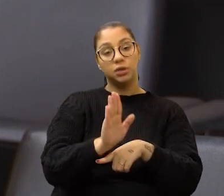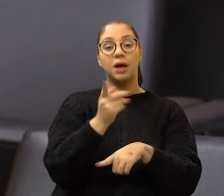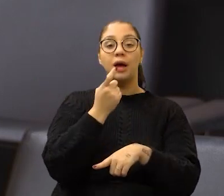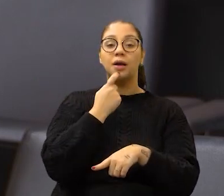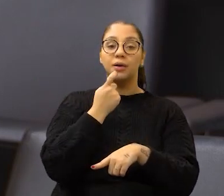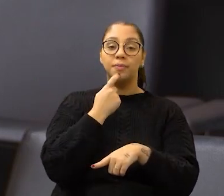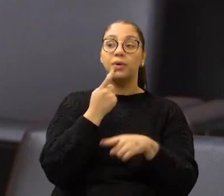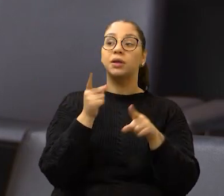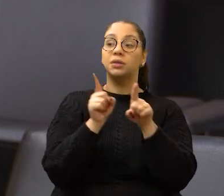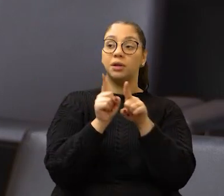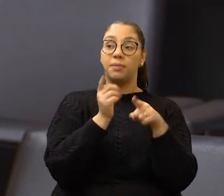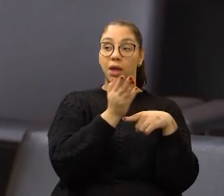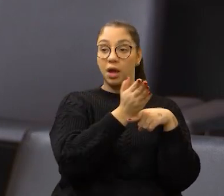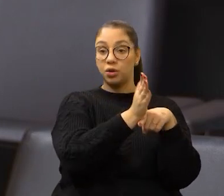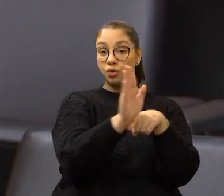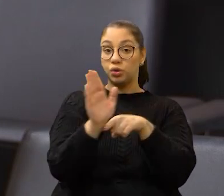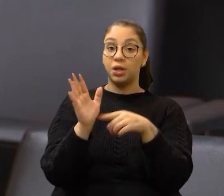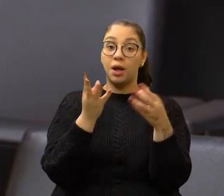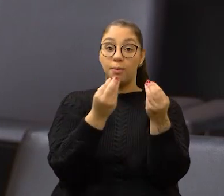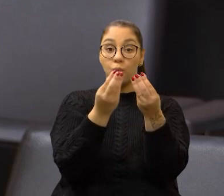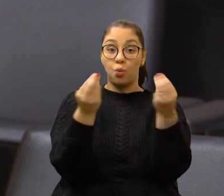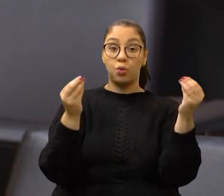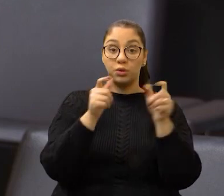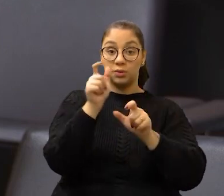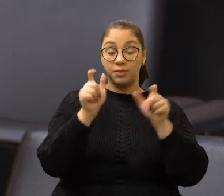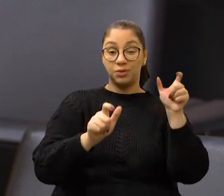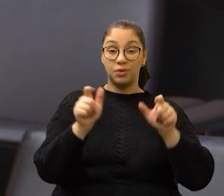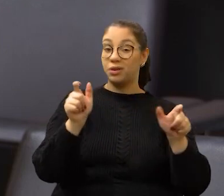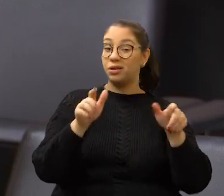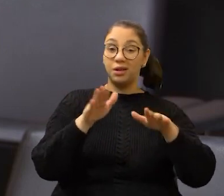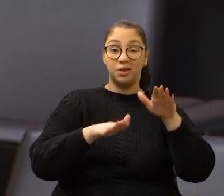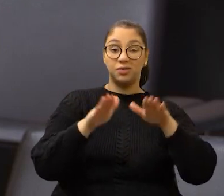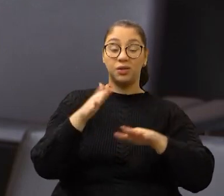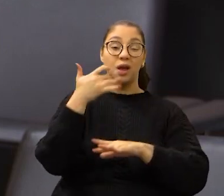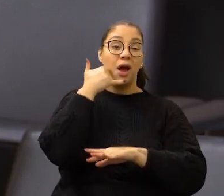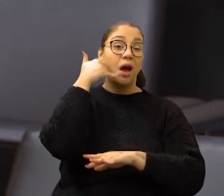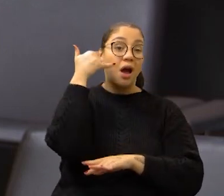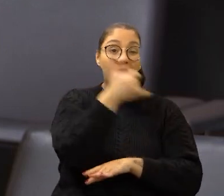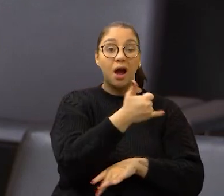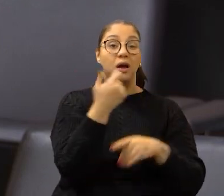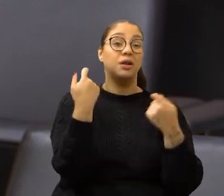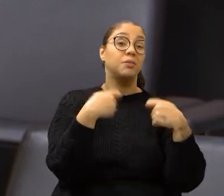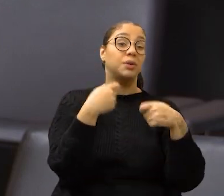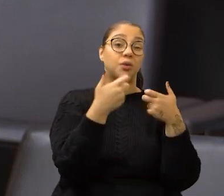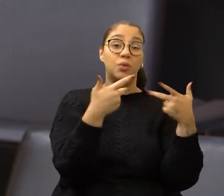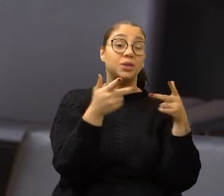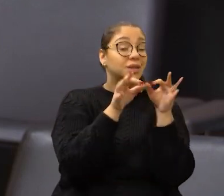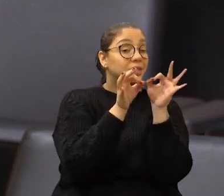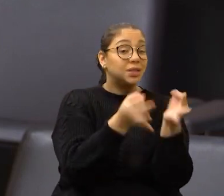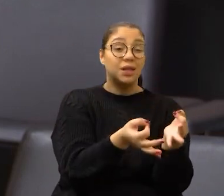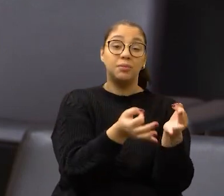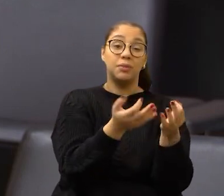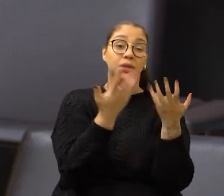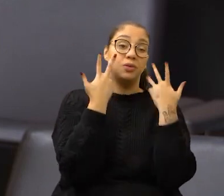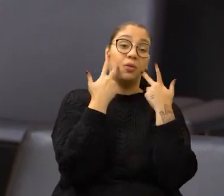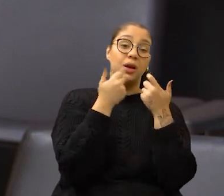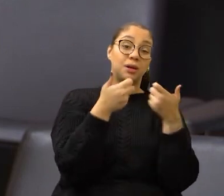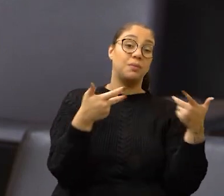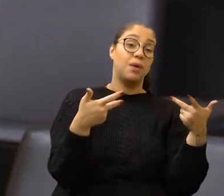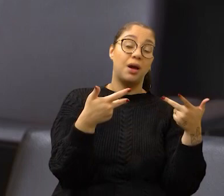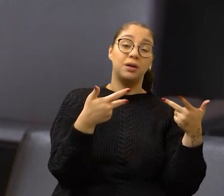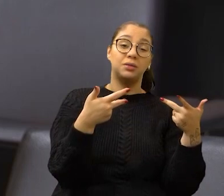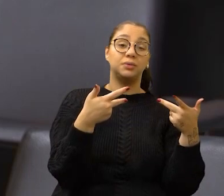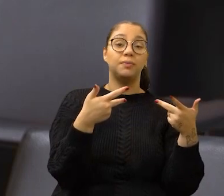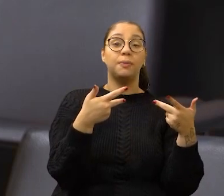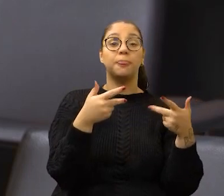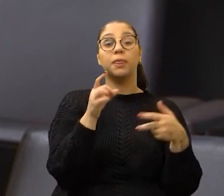Campinas, isso vai ajudar muitas pessoas que muitas vezes nos ligam precisando de coisas simples para os animais que